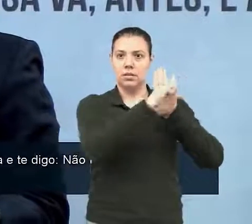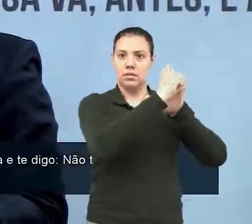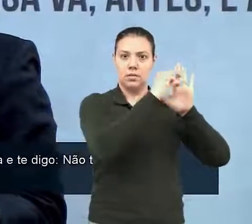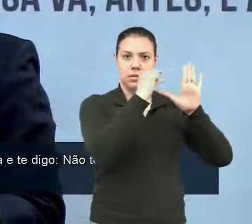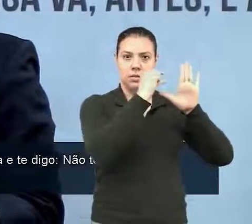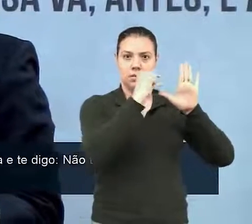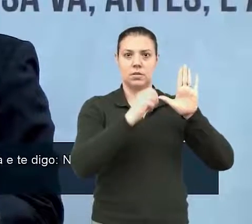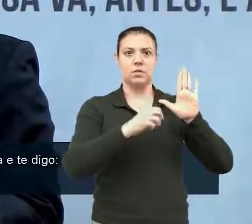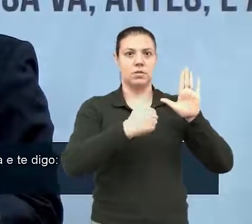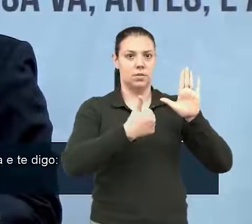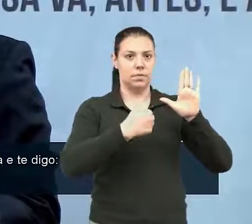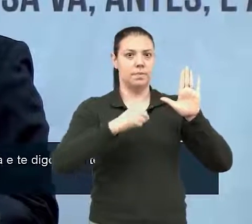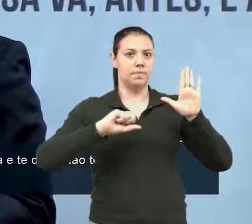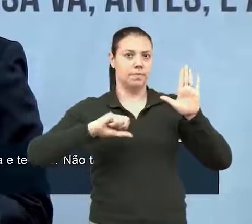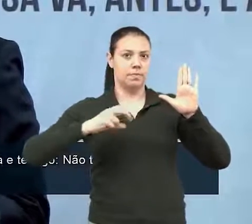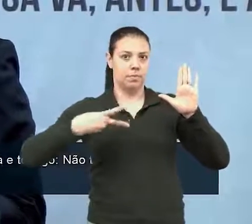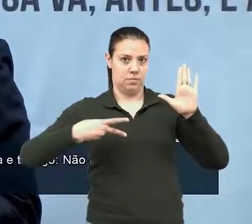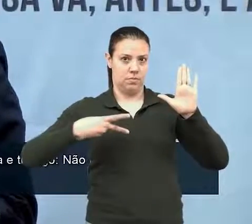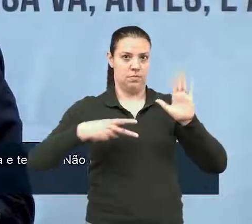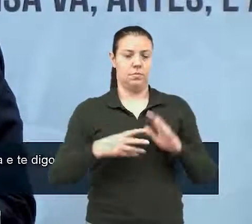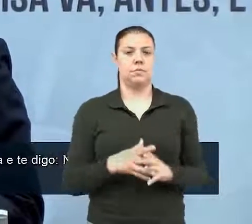versos 1 e 2.